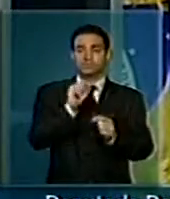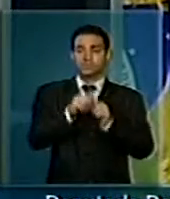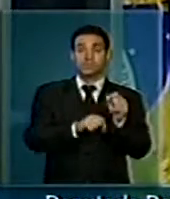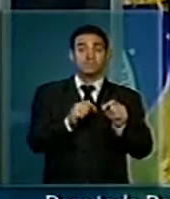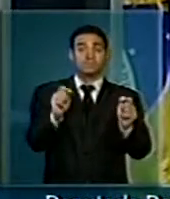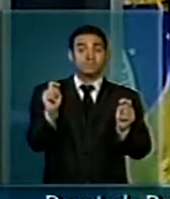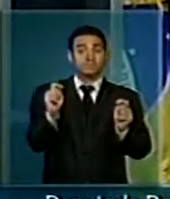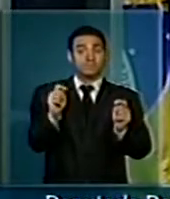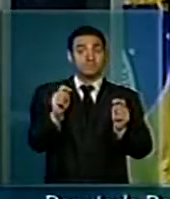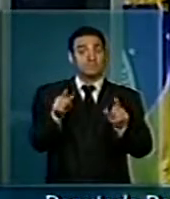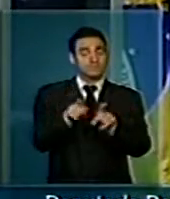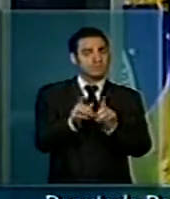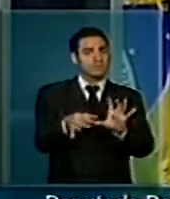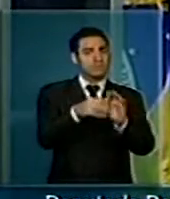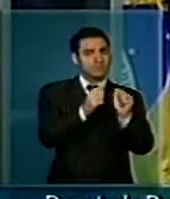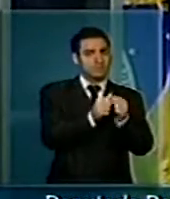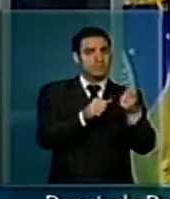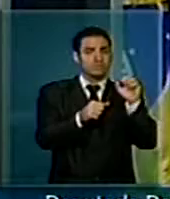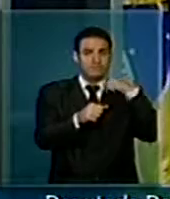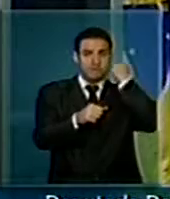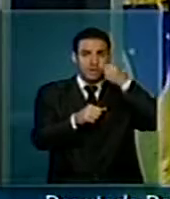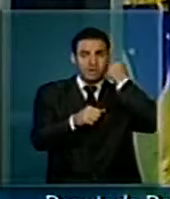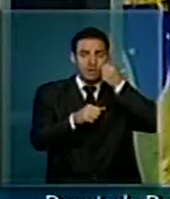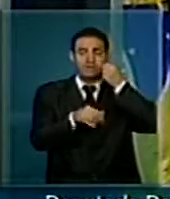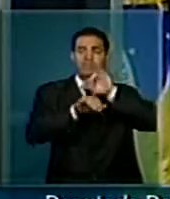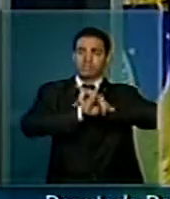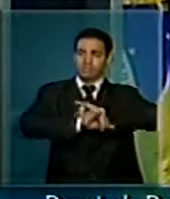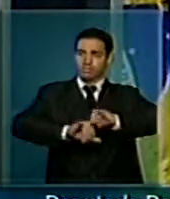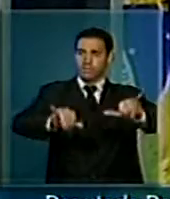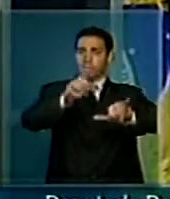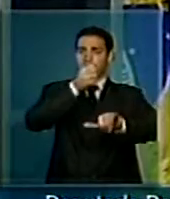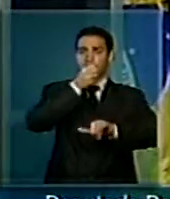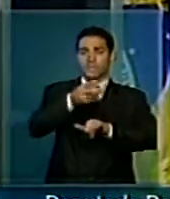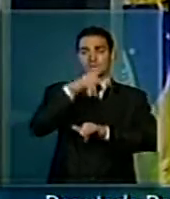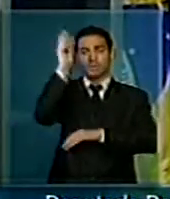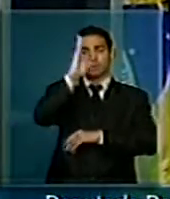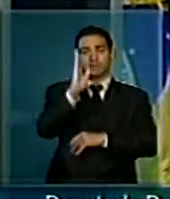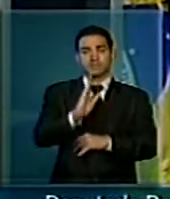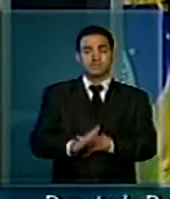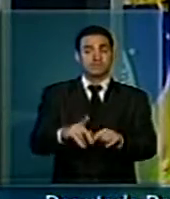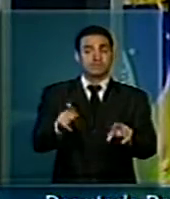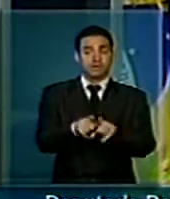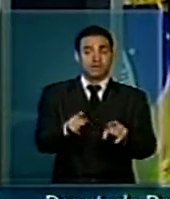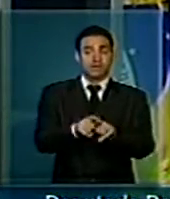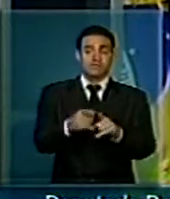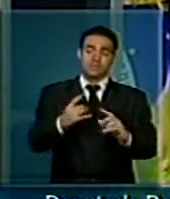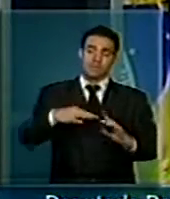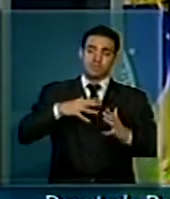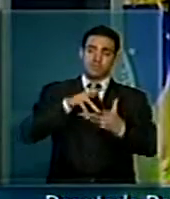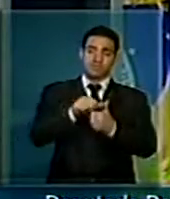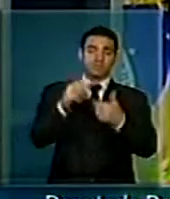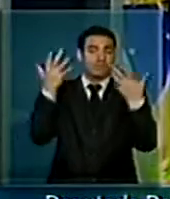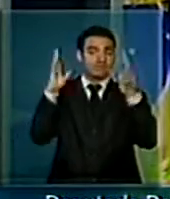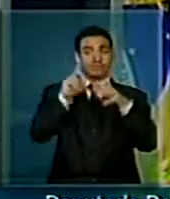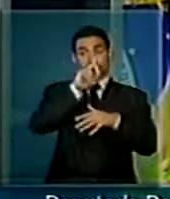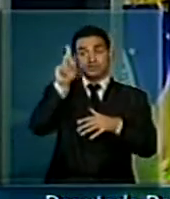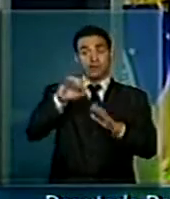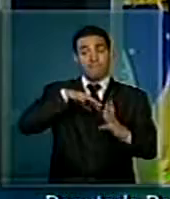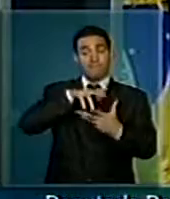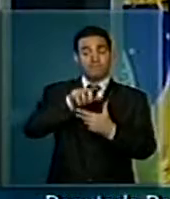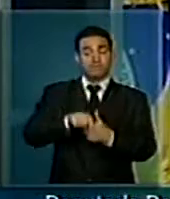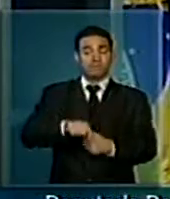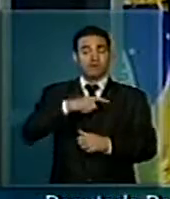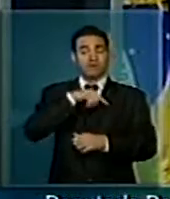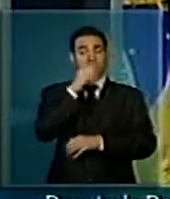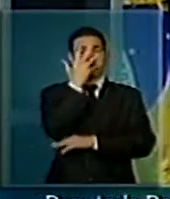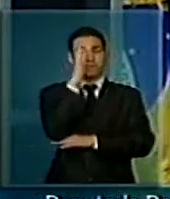pela intervenção do Senado Federal, uma boa notícia para o Brasil e para o planeta. Viva o Dia Mundial do Meio